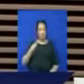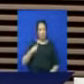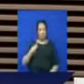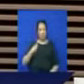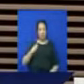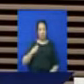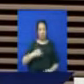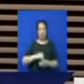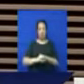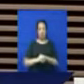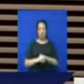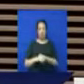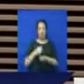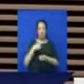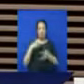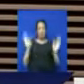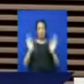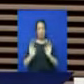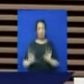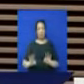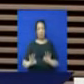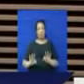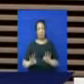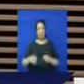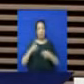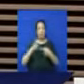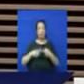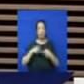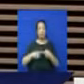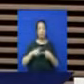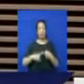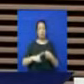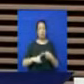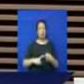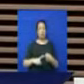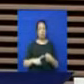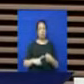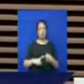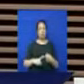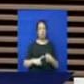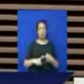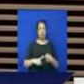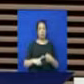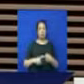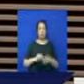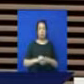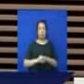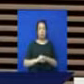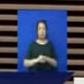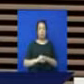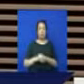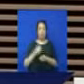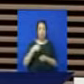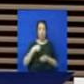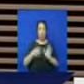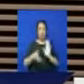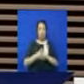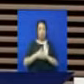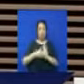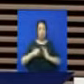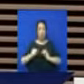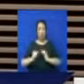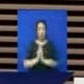na realidade, fico muito contente, muito feliz de poder ter prestado esta homenagem,